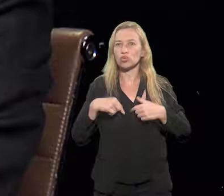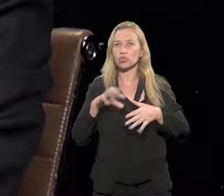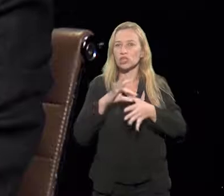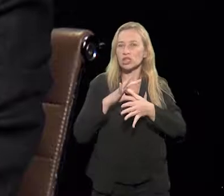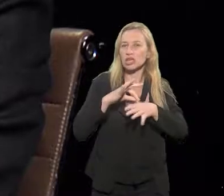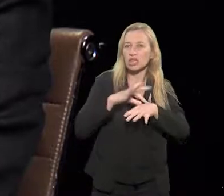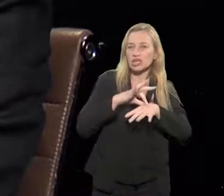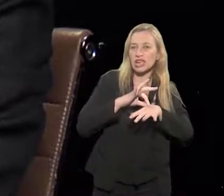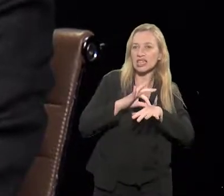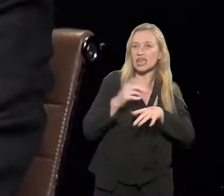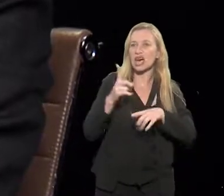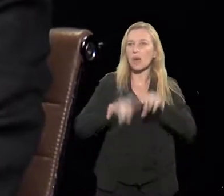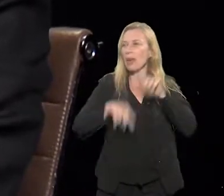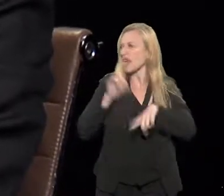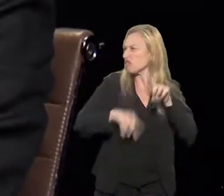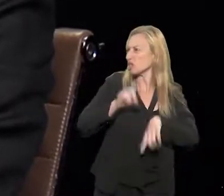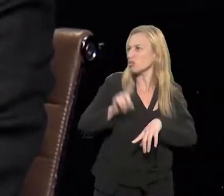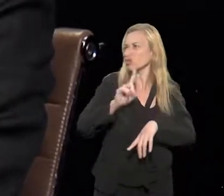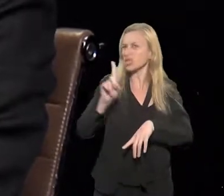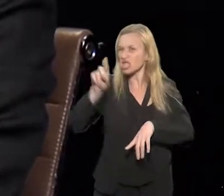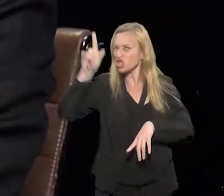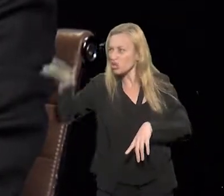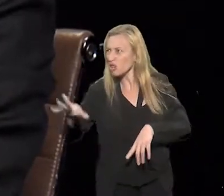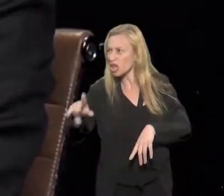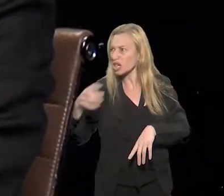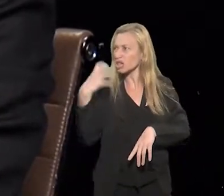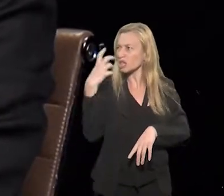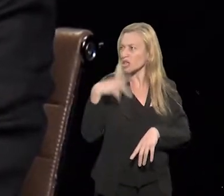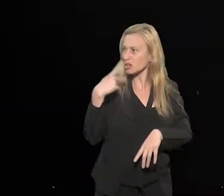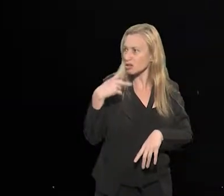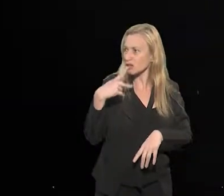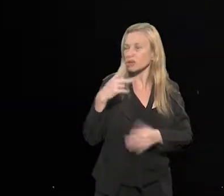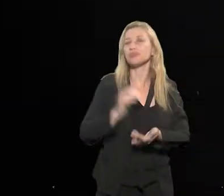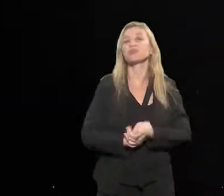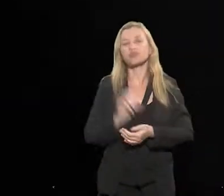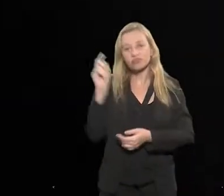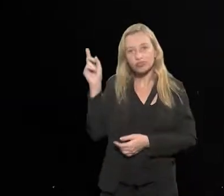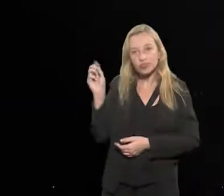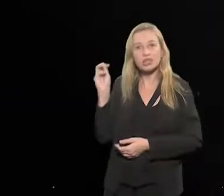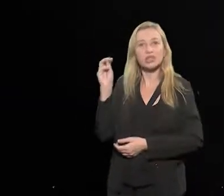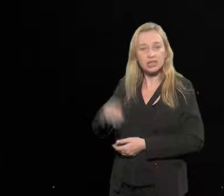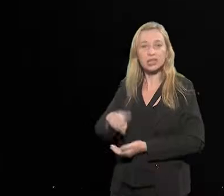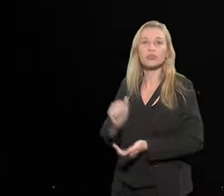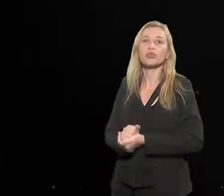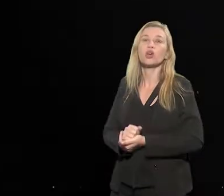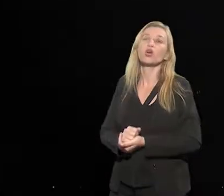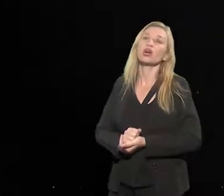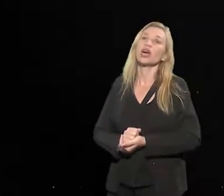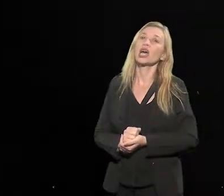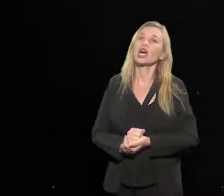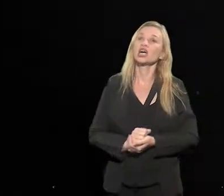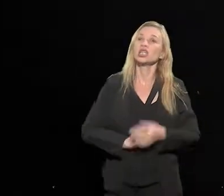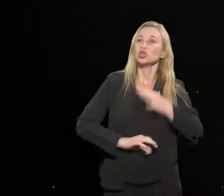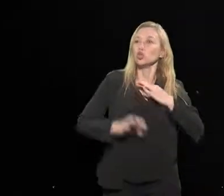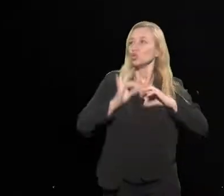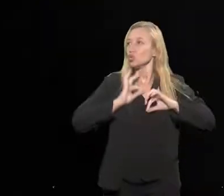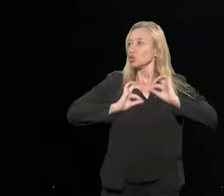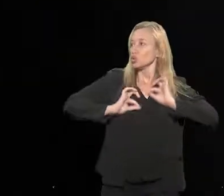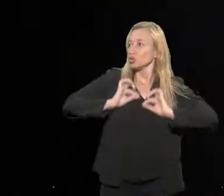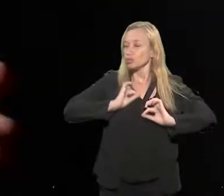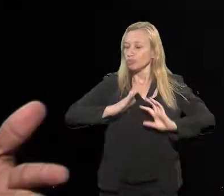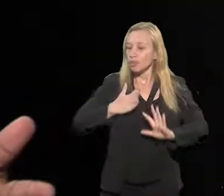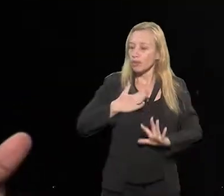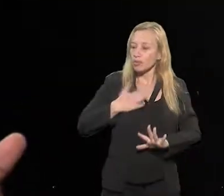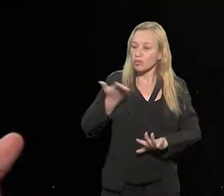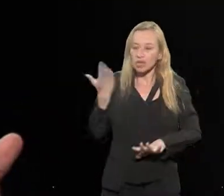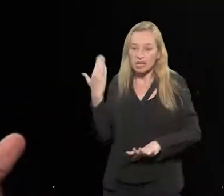misógina, cheia de palavrão. Você trazia uma outra coisa. Né? Exatamente. O erótico, para minha